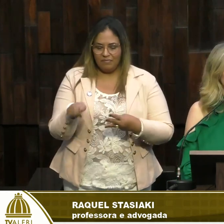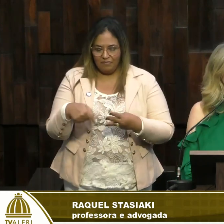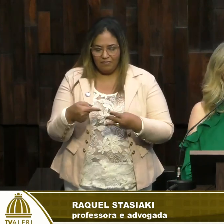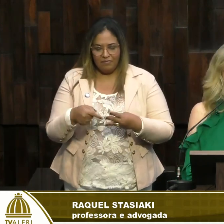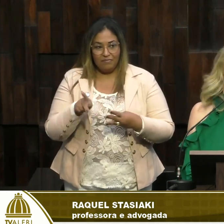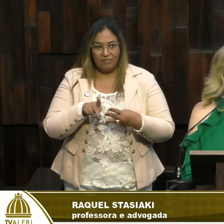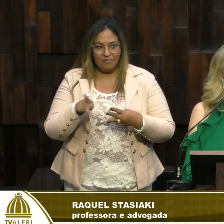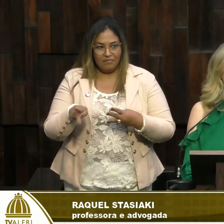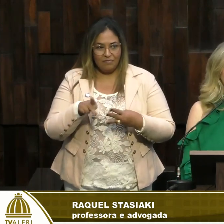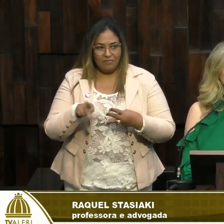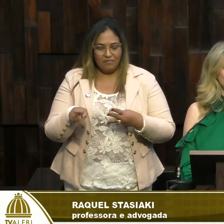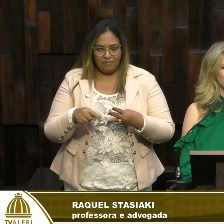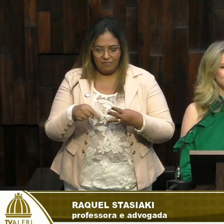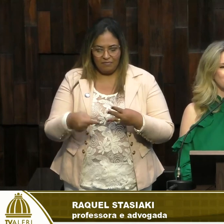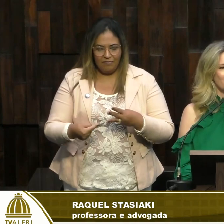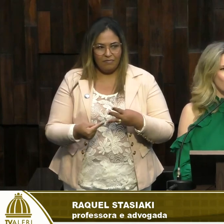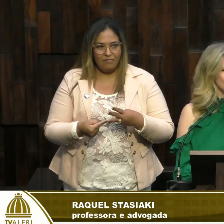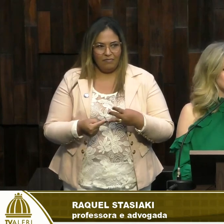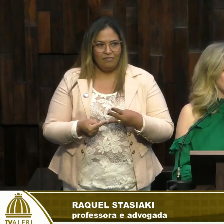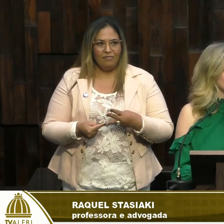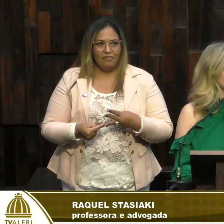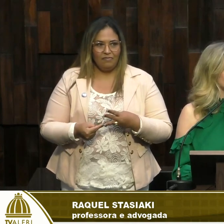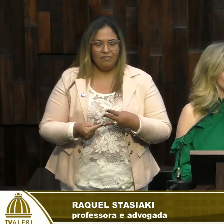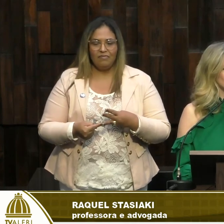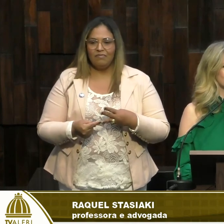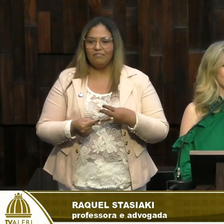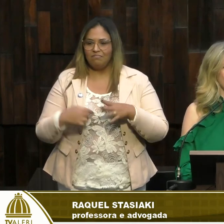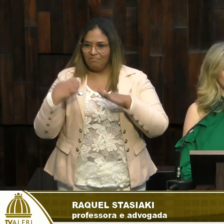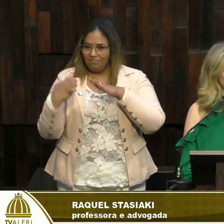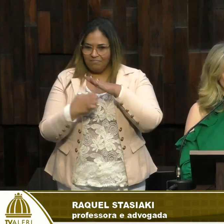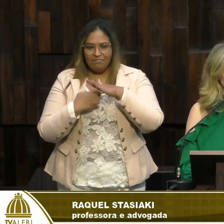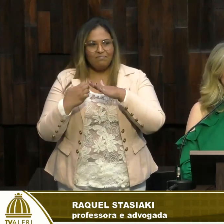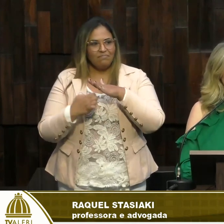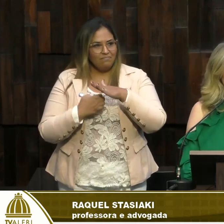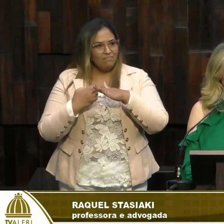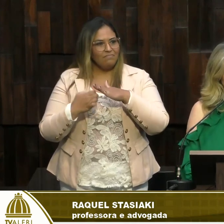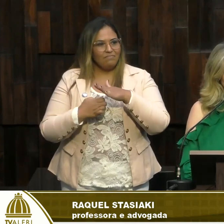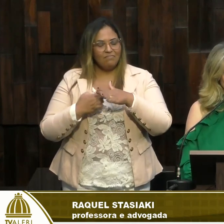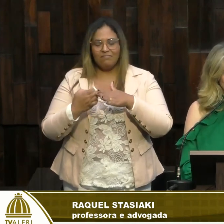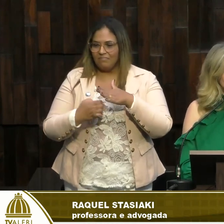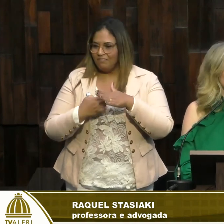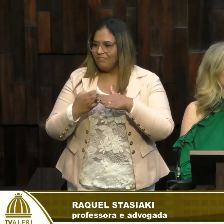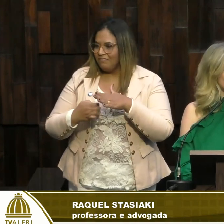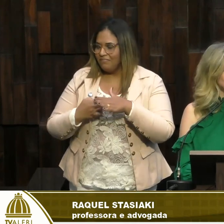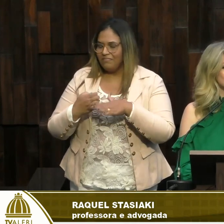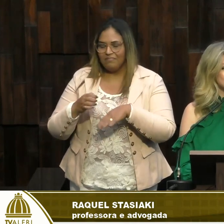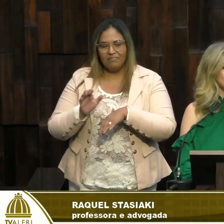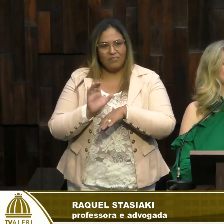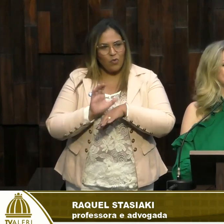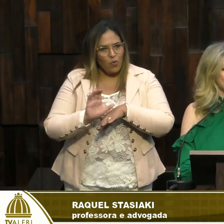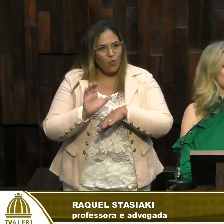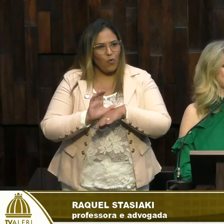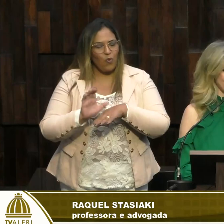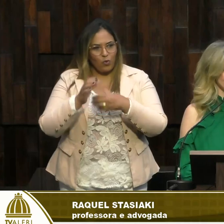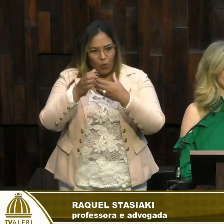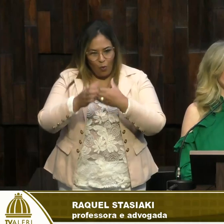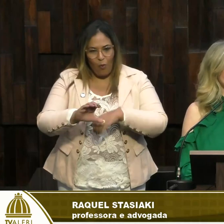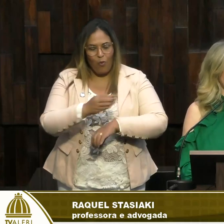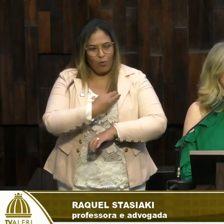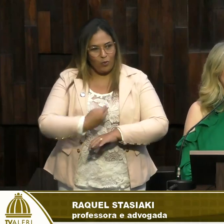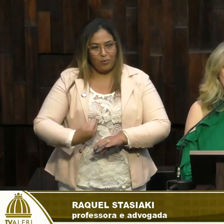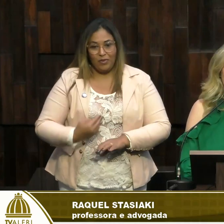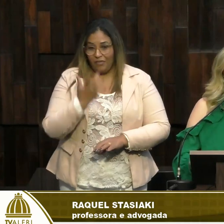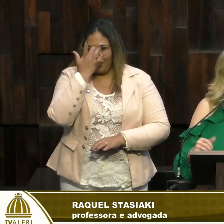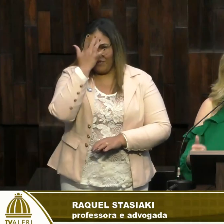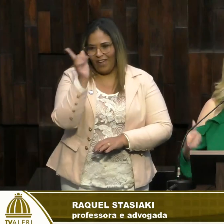como professora, e eu posso falar como empreendedora na área do concurso público. E eu posso dizer que não é fácil,